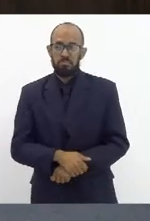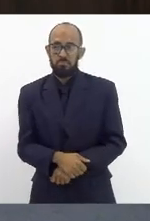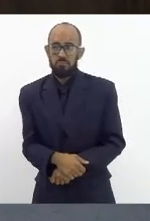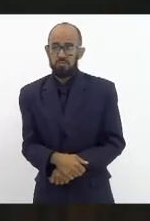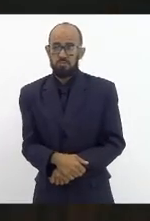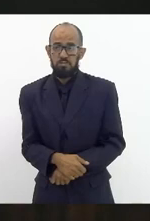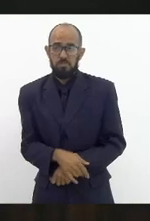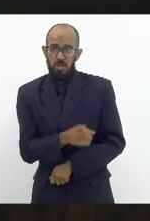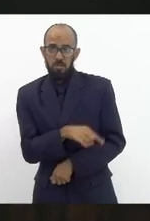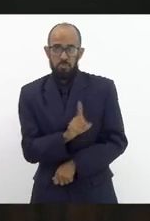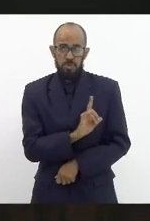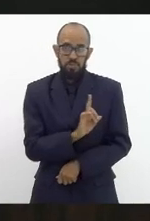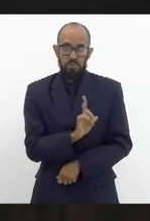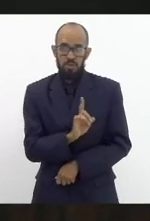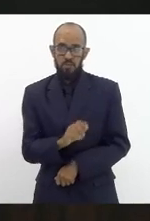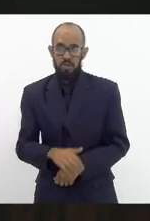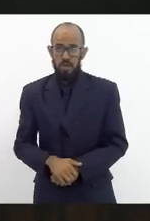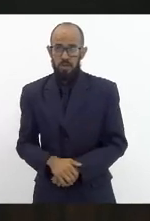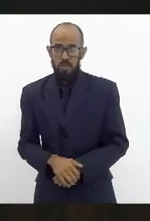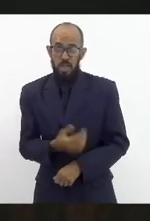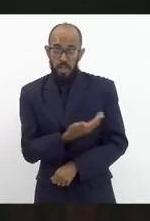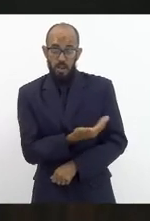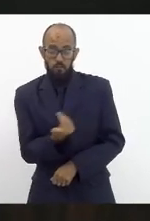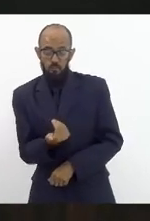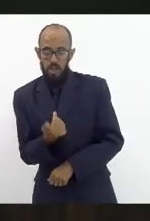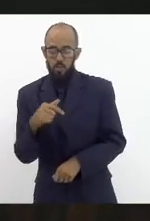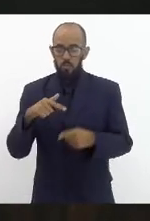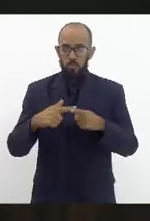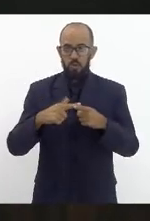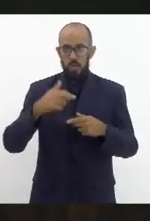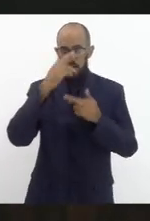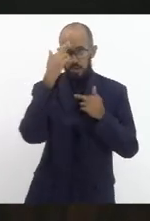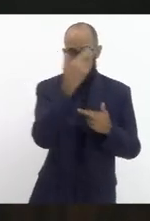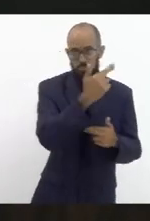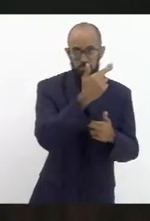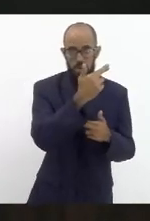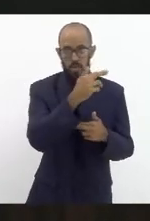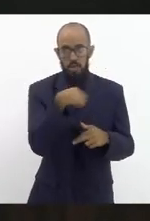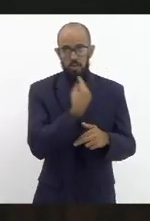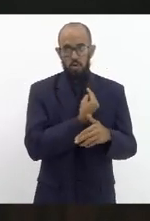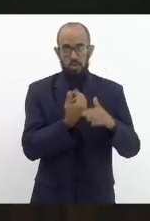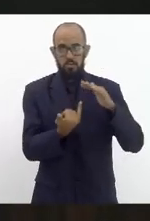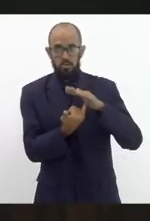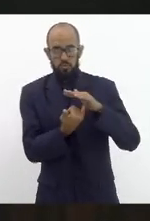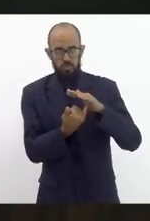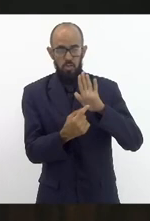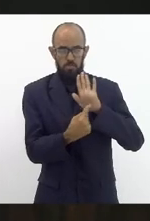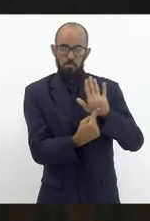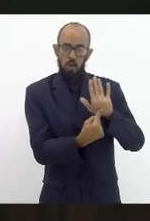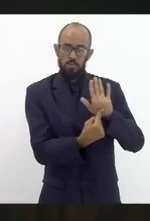Ele não precisava estar aqui. Ele veio porque ele respeita a nossa instituição e tem demonstrado isso.